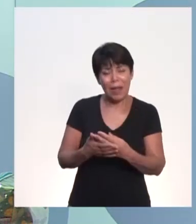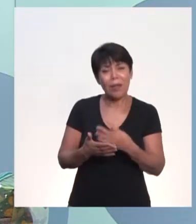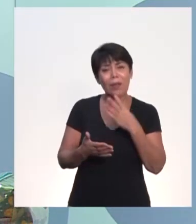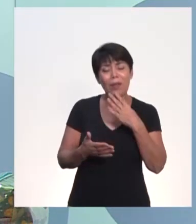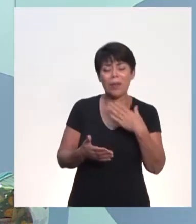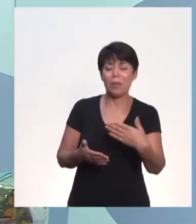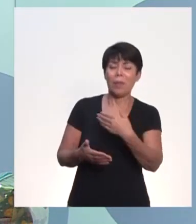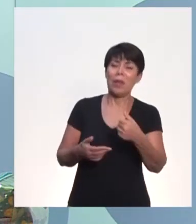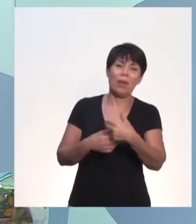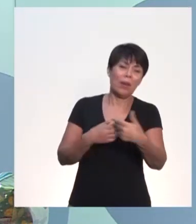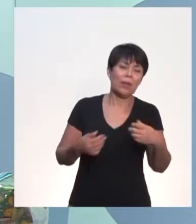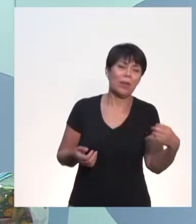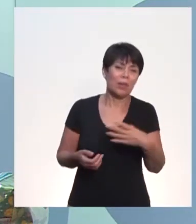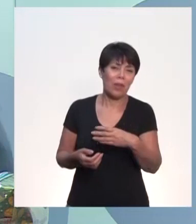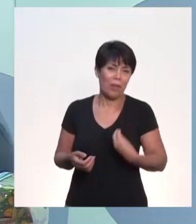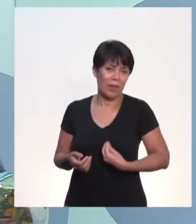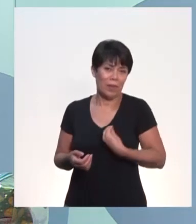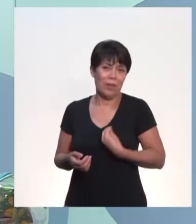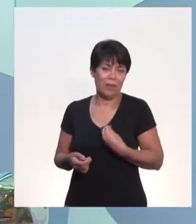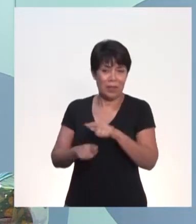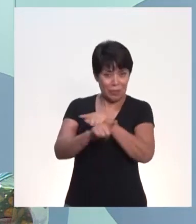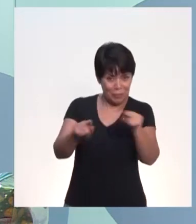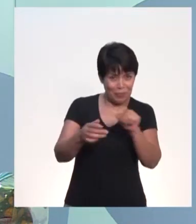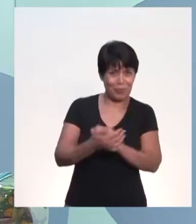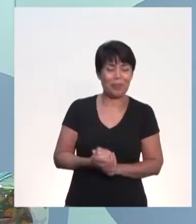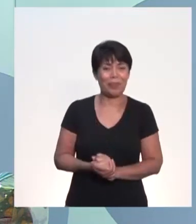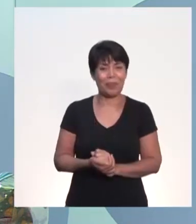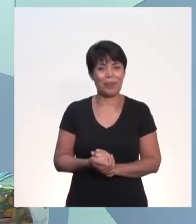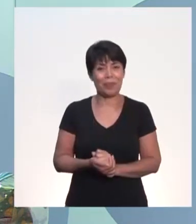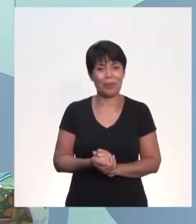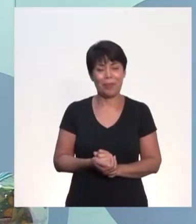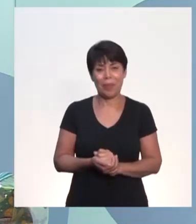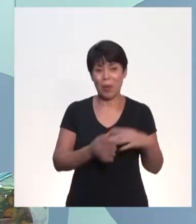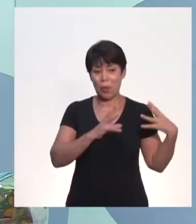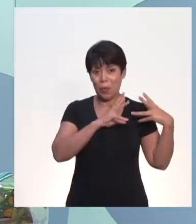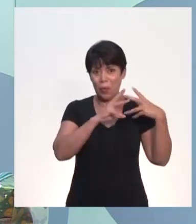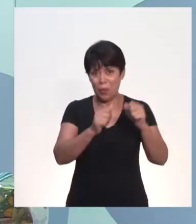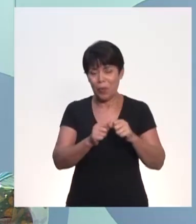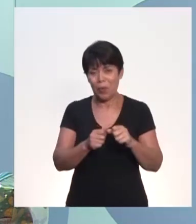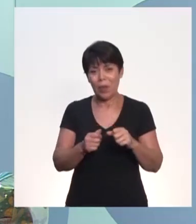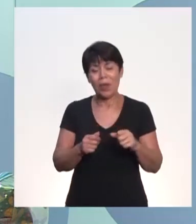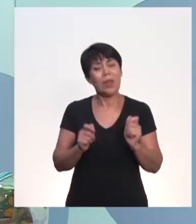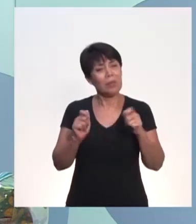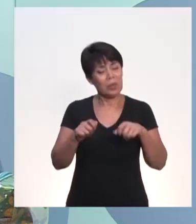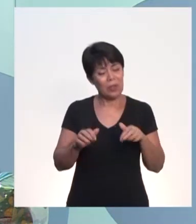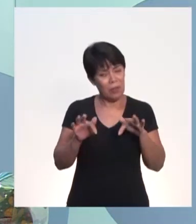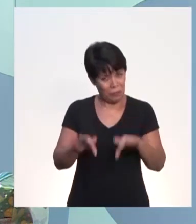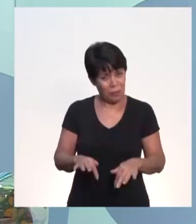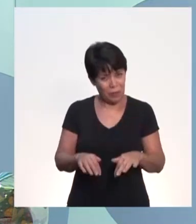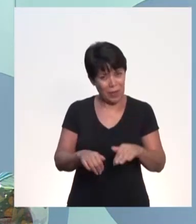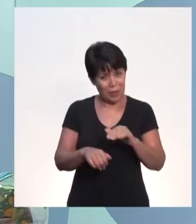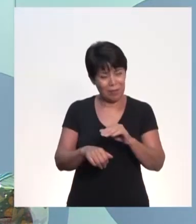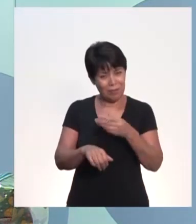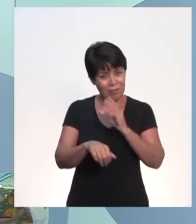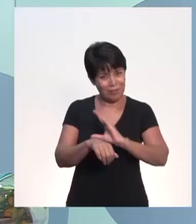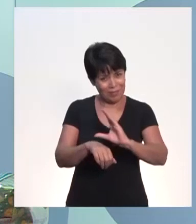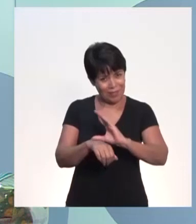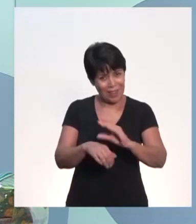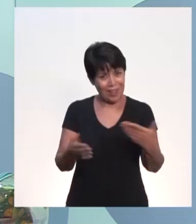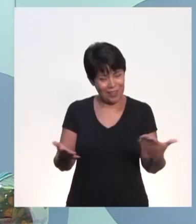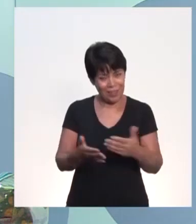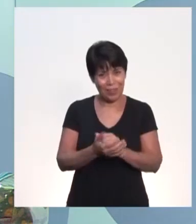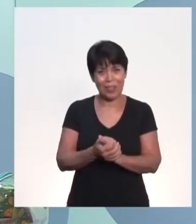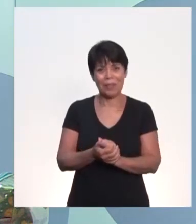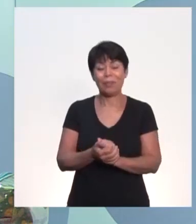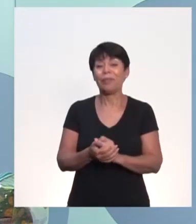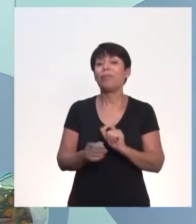vocês. Para a gente recapitular e poder encerrar a nossa aula, né, e ter um amarrado legal,